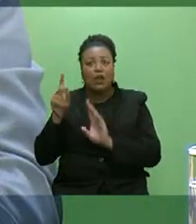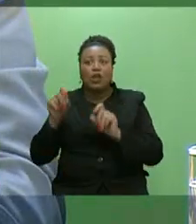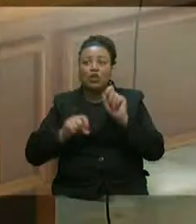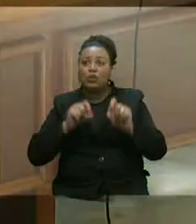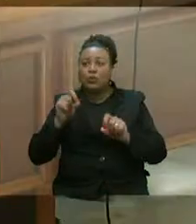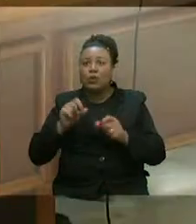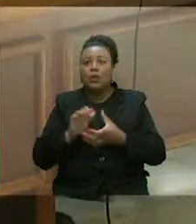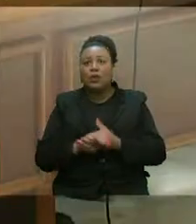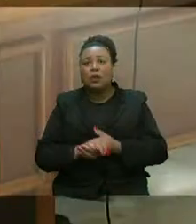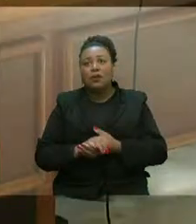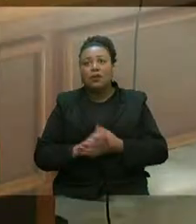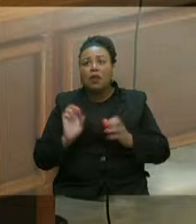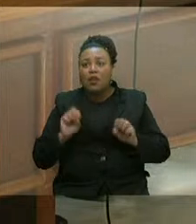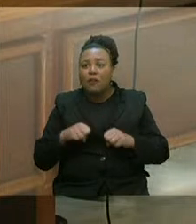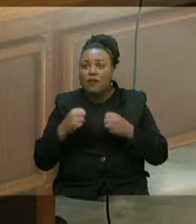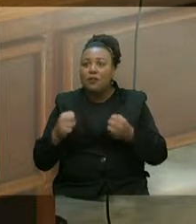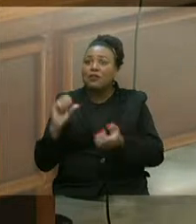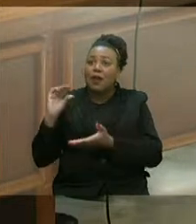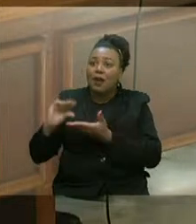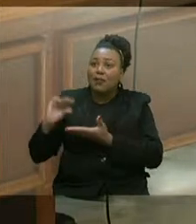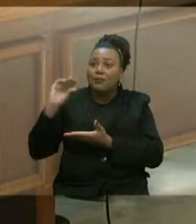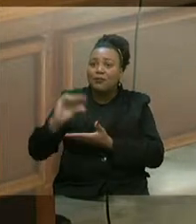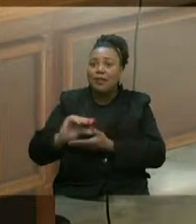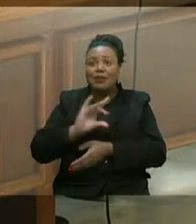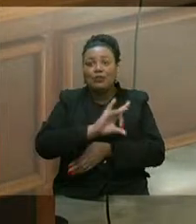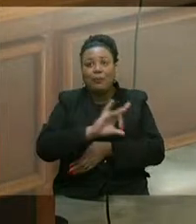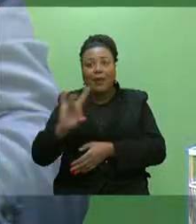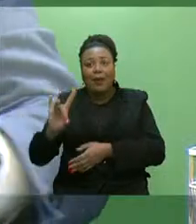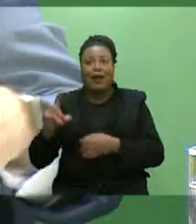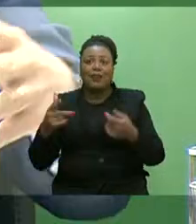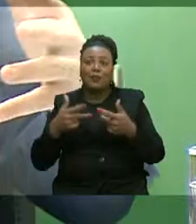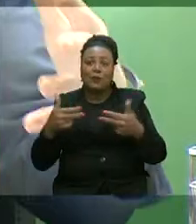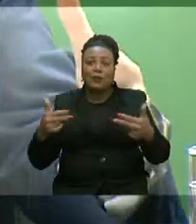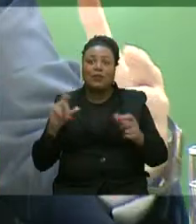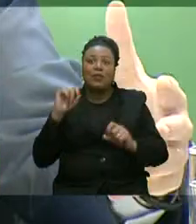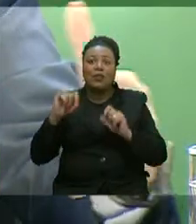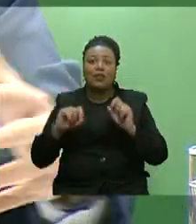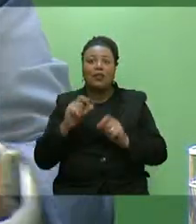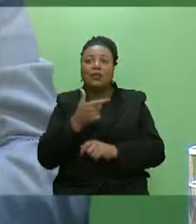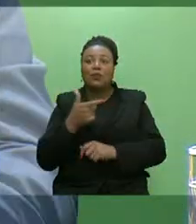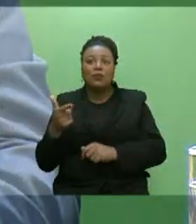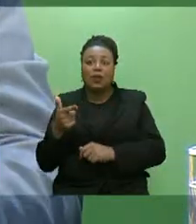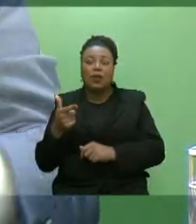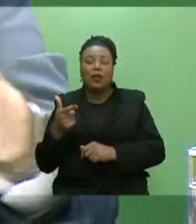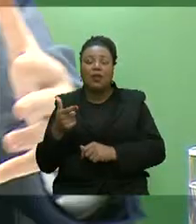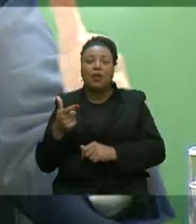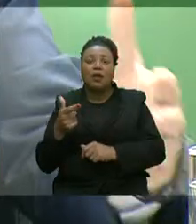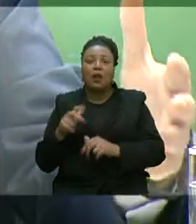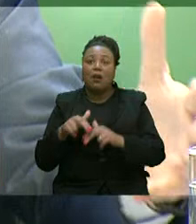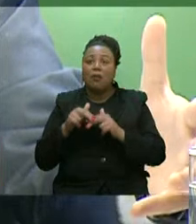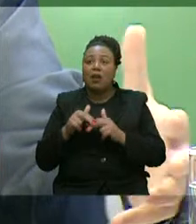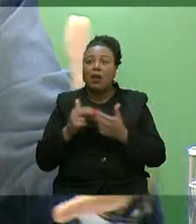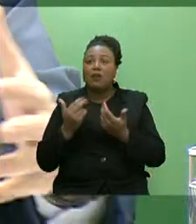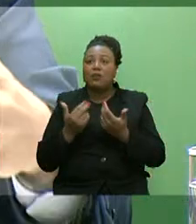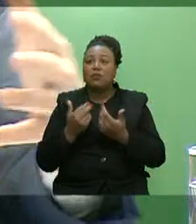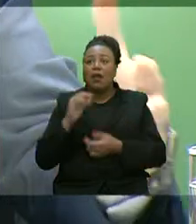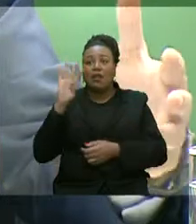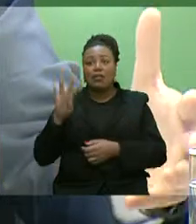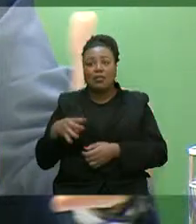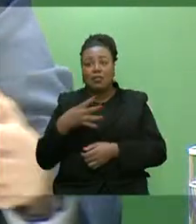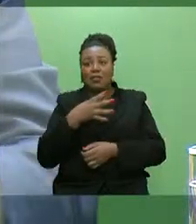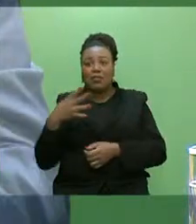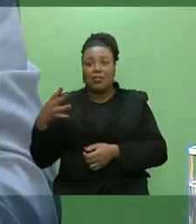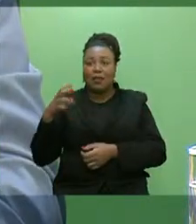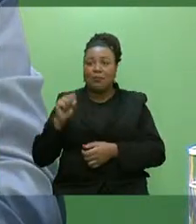de reforçar o financiamento sobre cada procedimento, a fim de que não haja, em virtude da defasagem da tabela SUS, que não